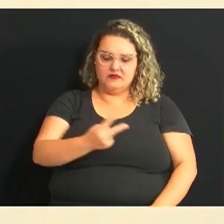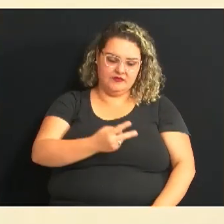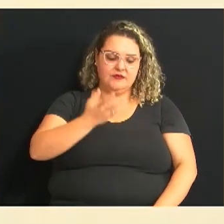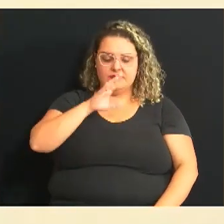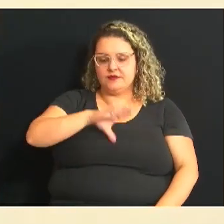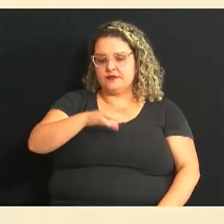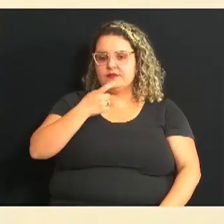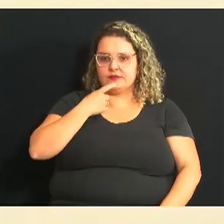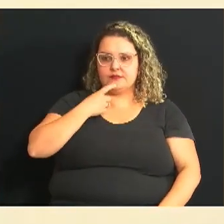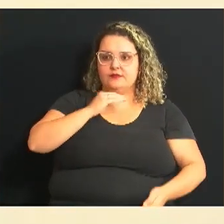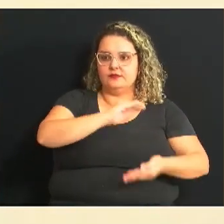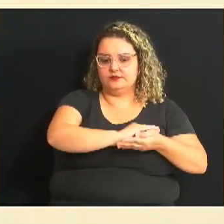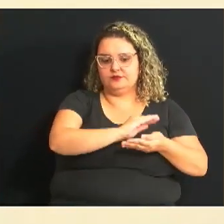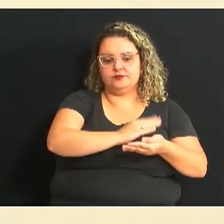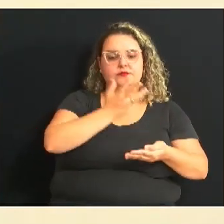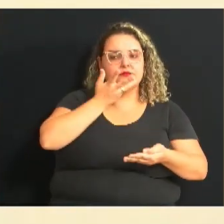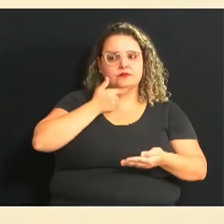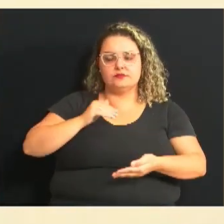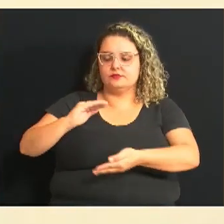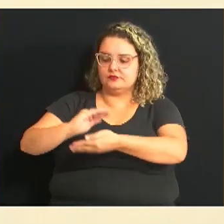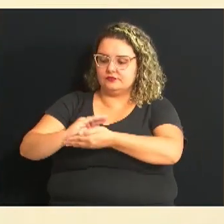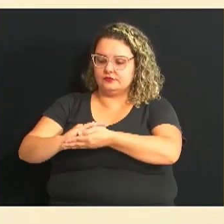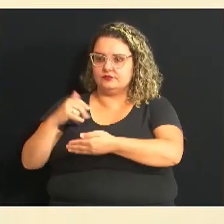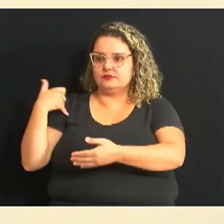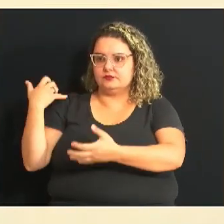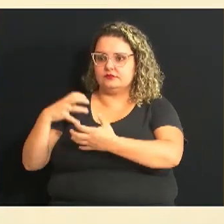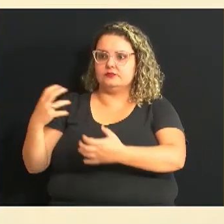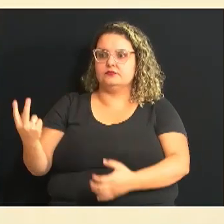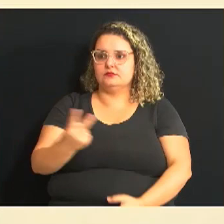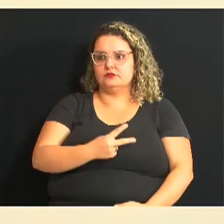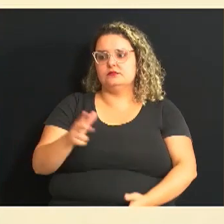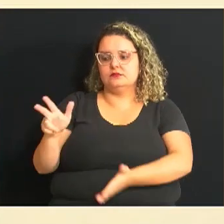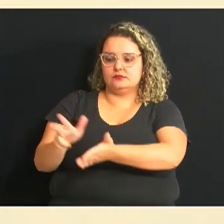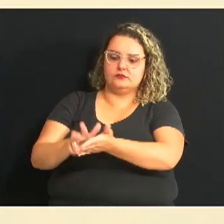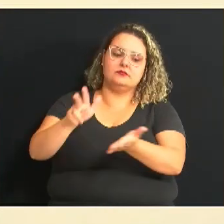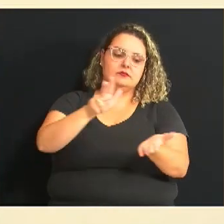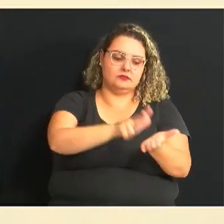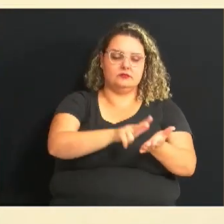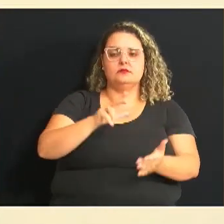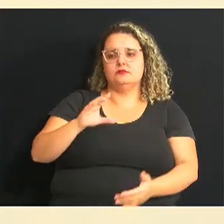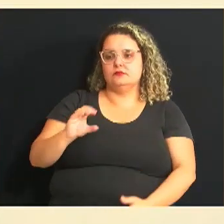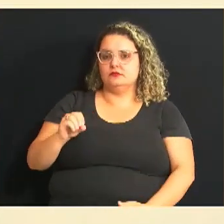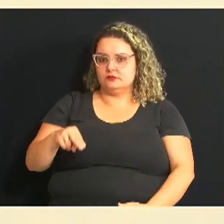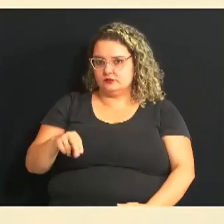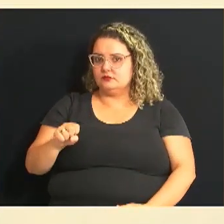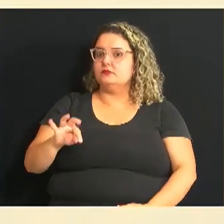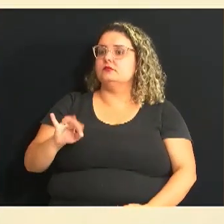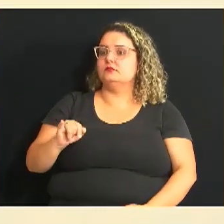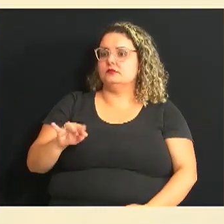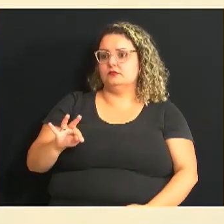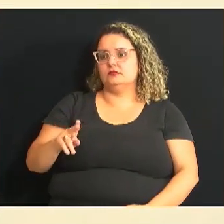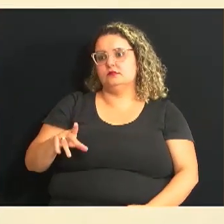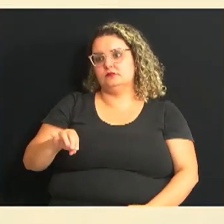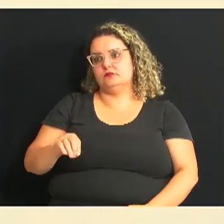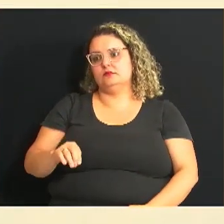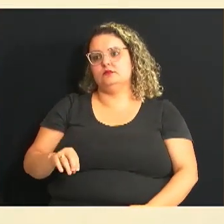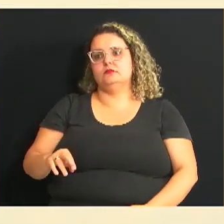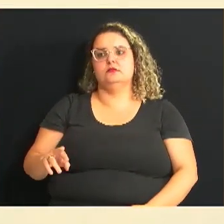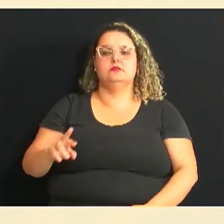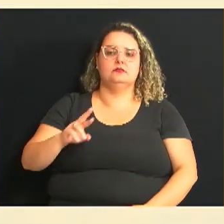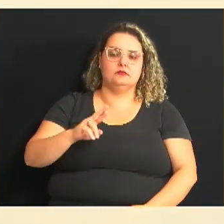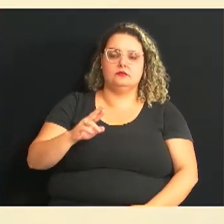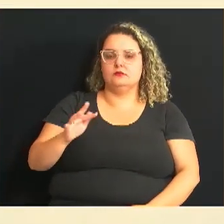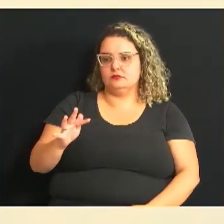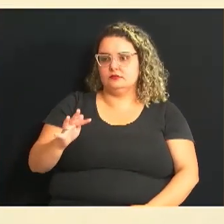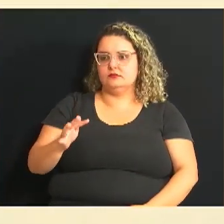Idoso, está regularmente constituídos, e tanto é que a Receita Federal, ela repassa